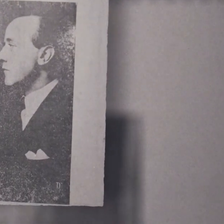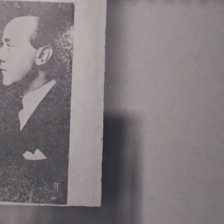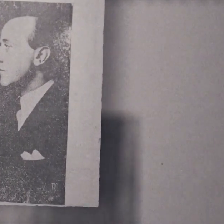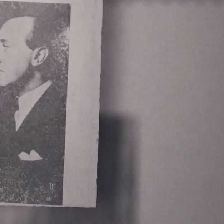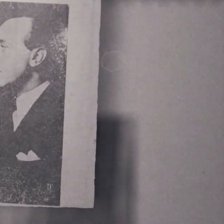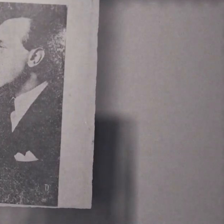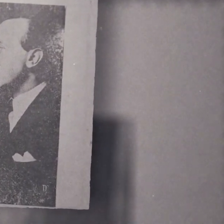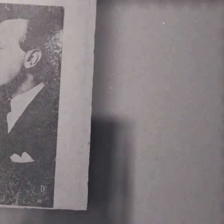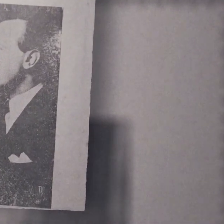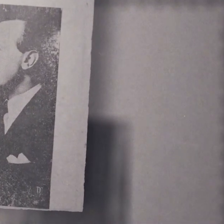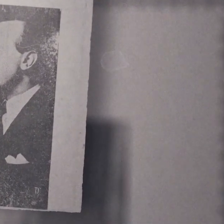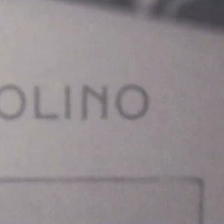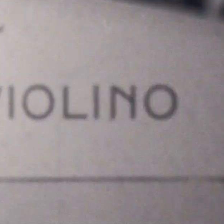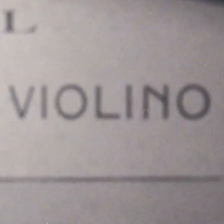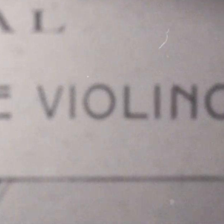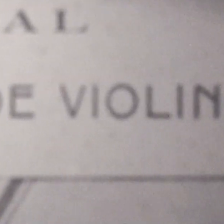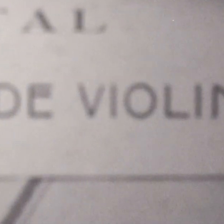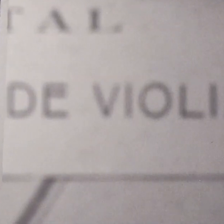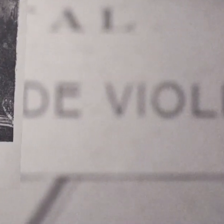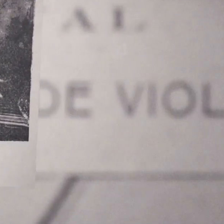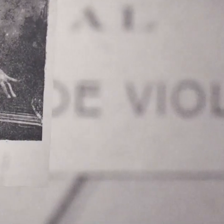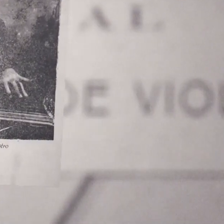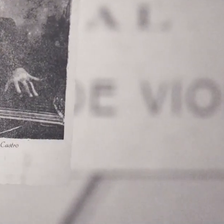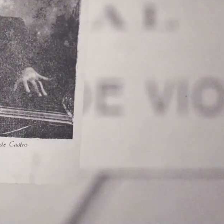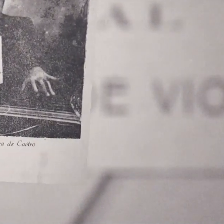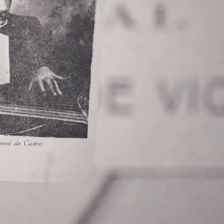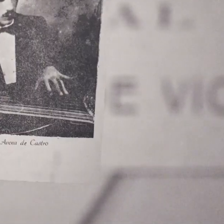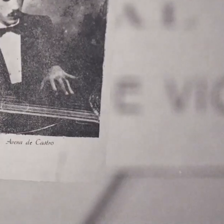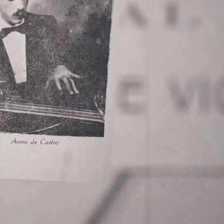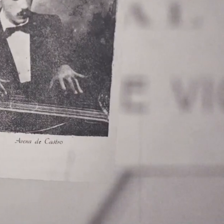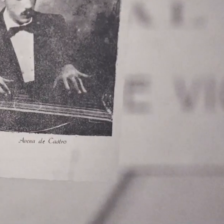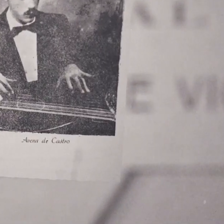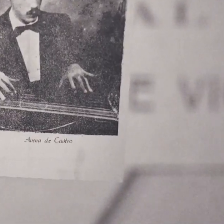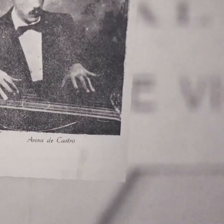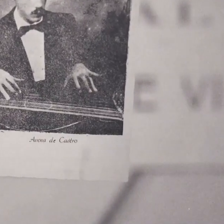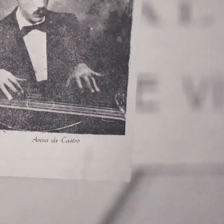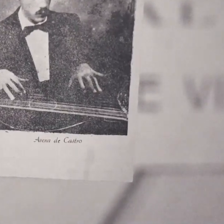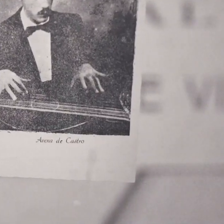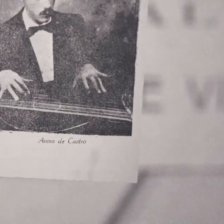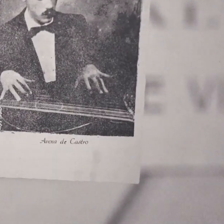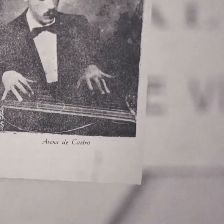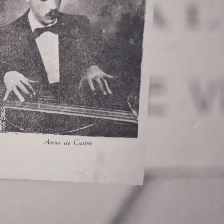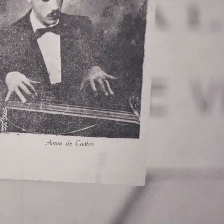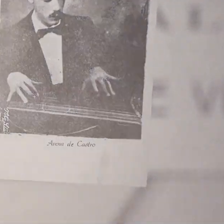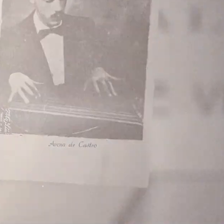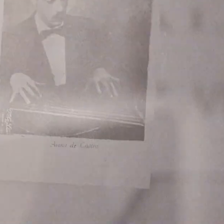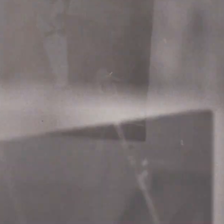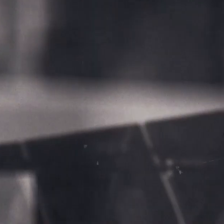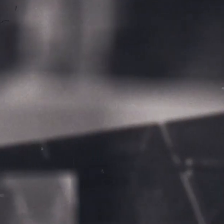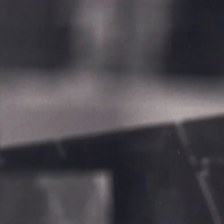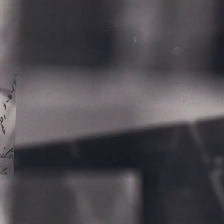de cor, são trindades rezou o